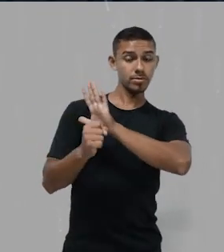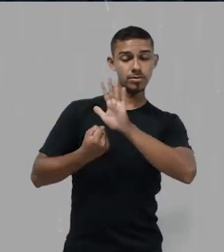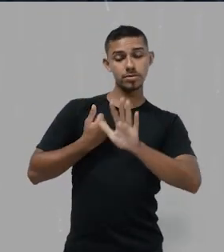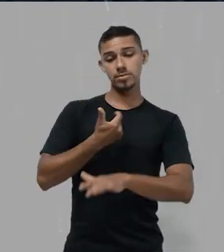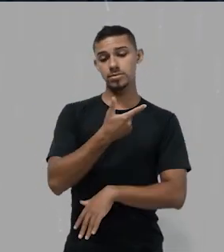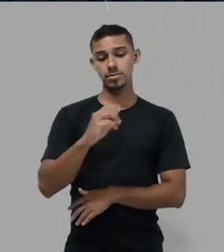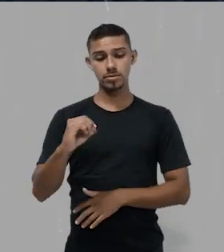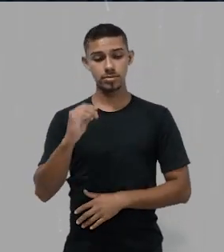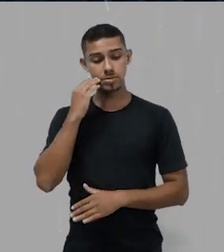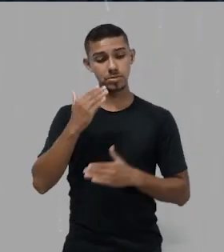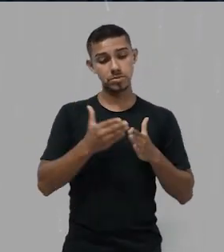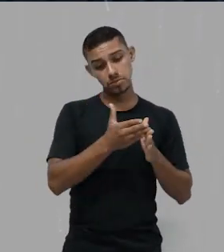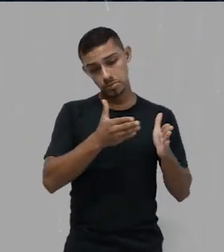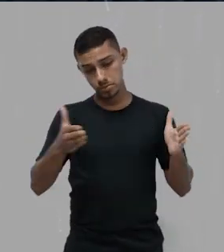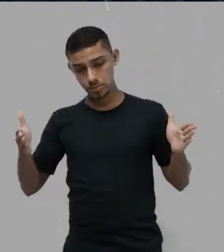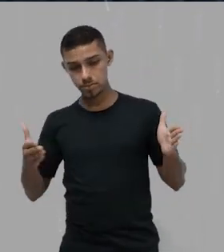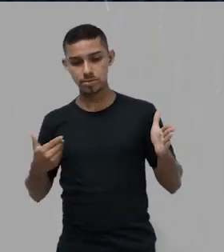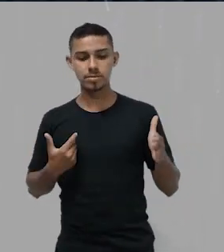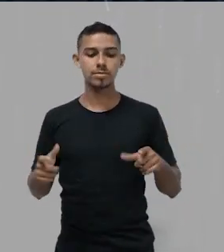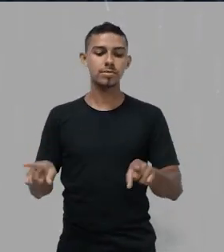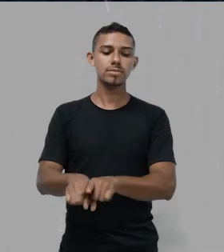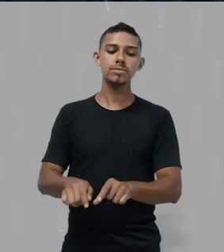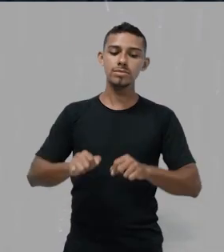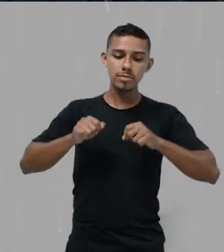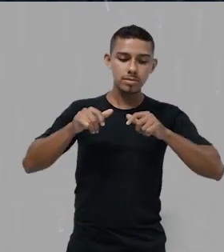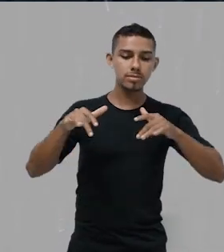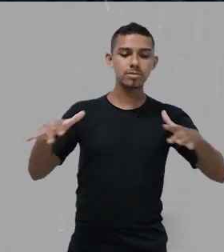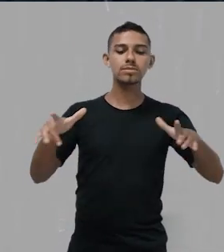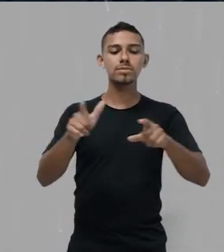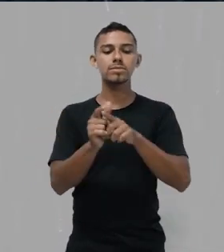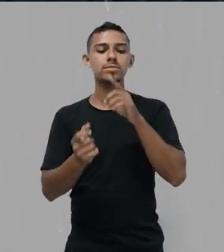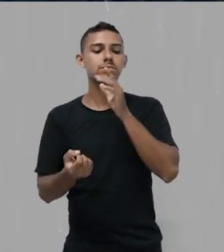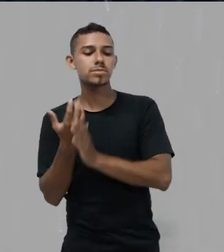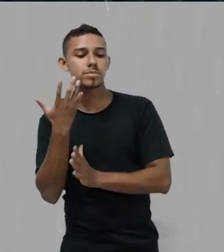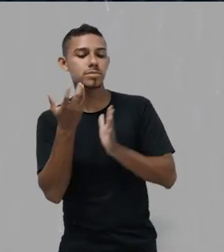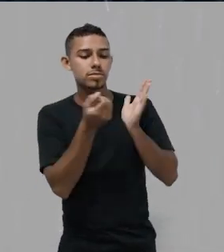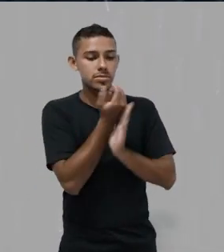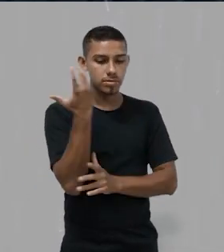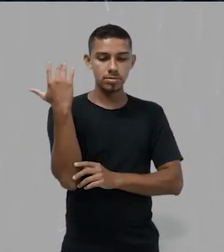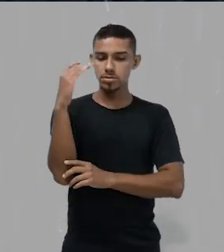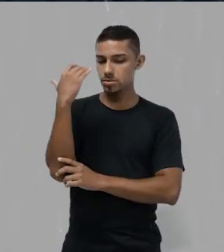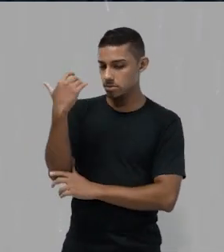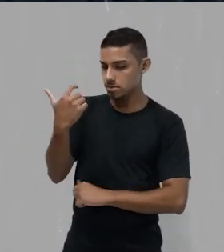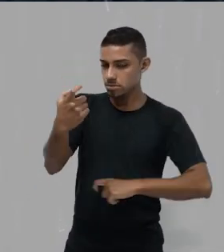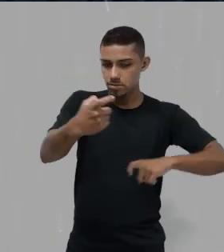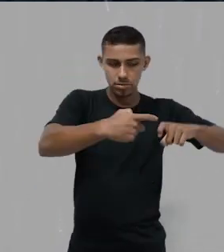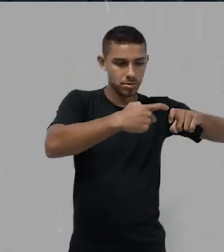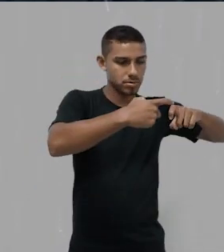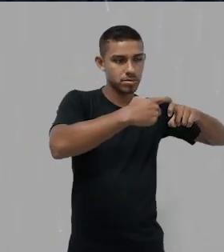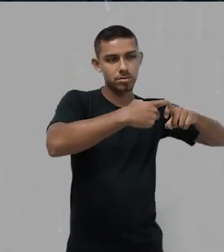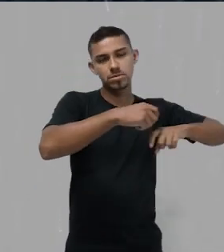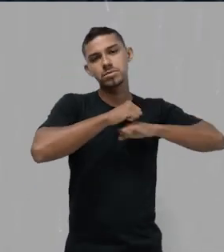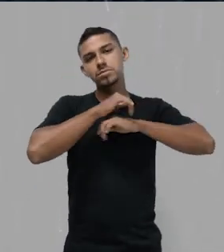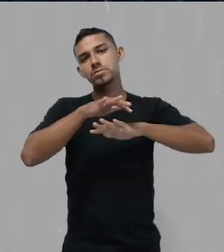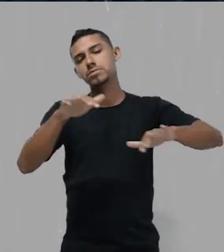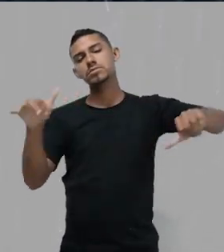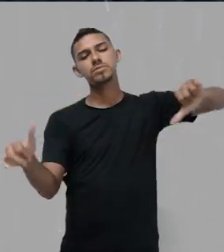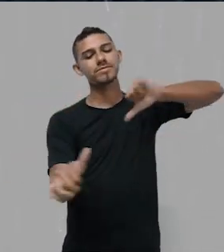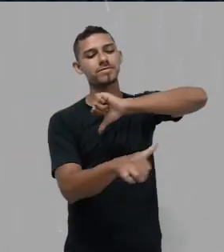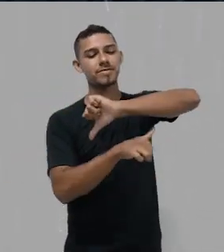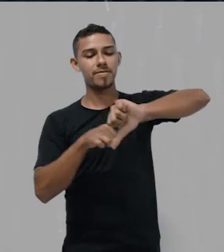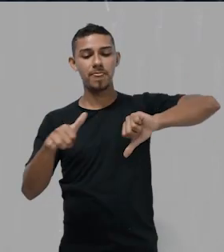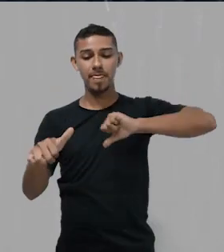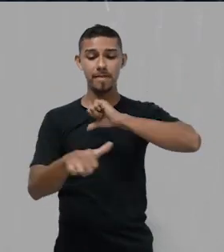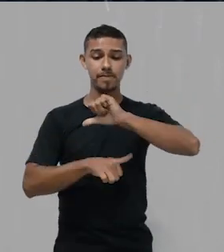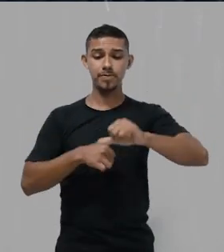meio para o fim do século XX, então, muito grande. Descobertas científicas, descobertas médicas, foi um século de muitas mudanças.